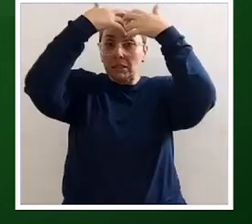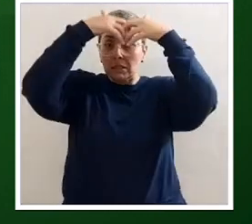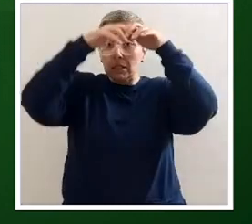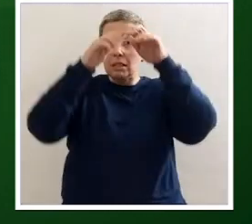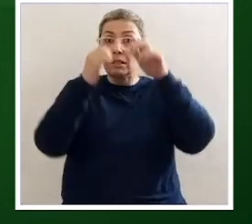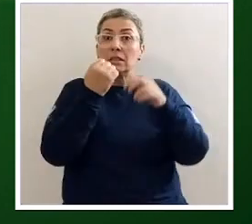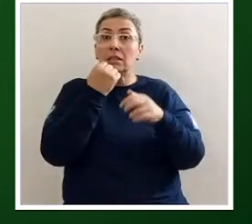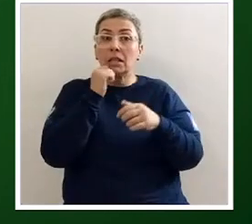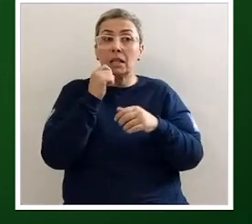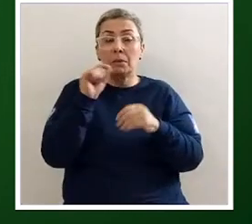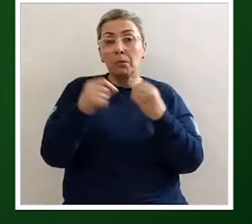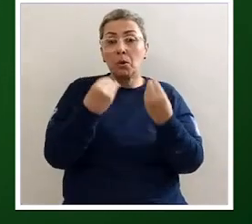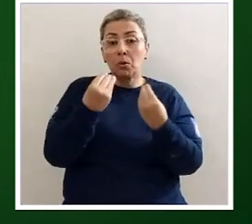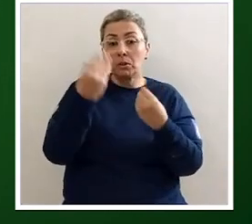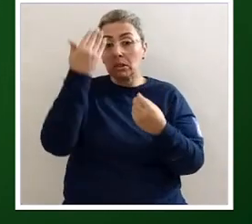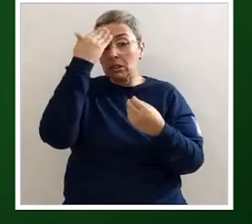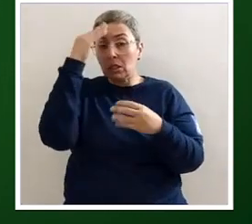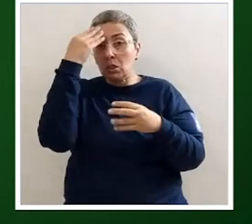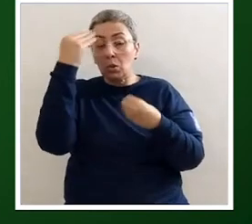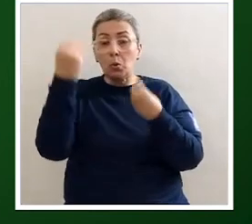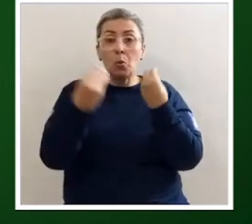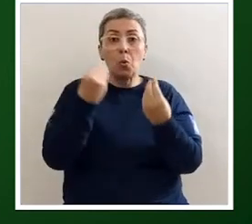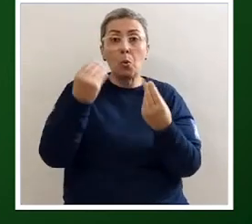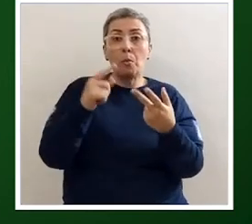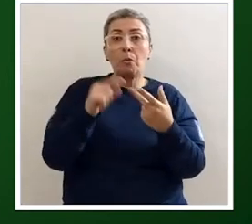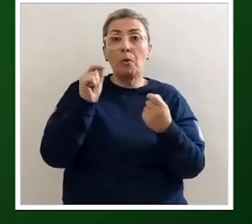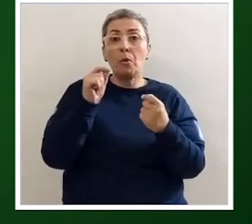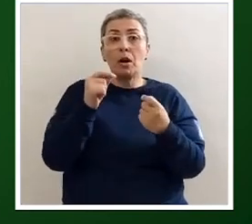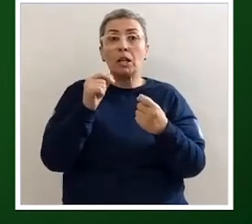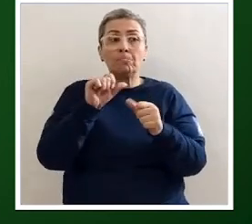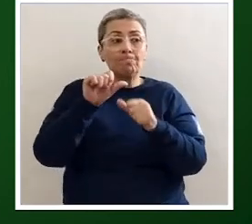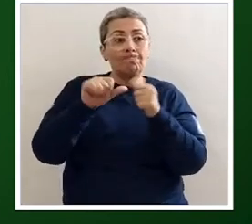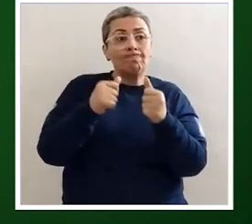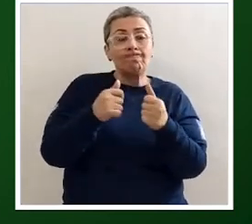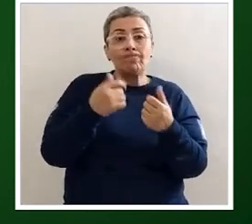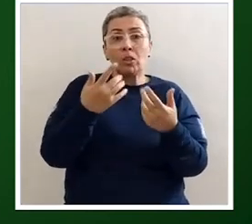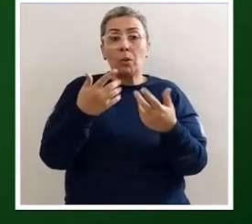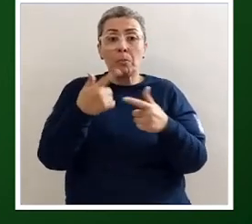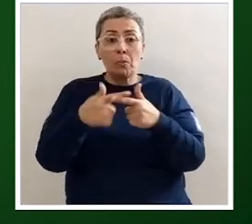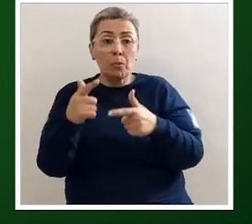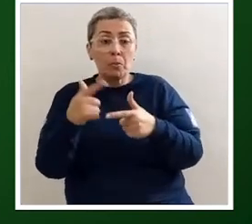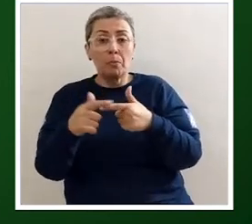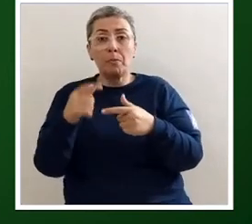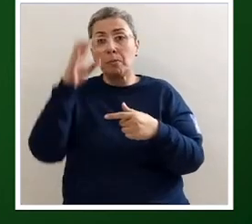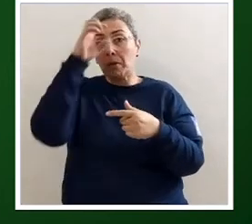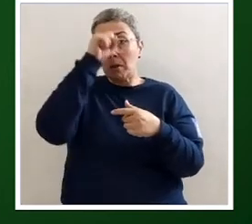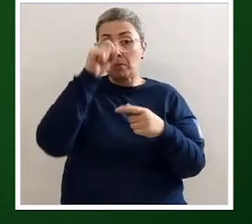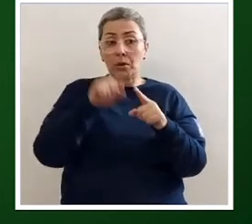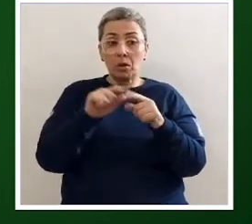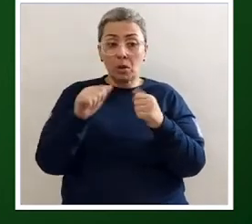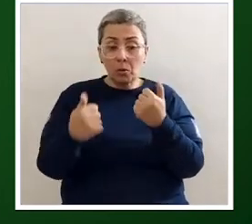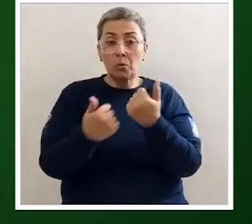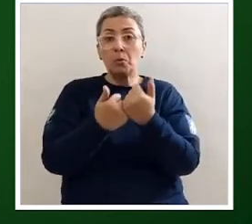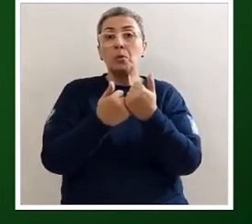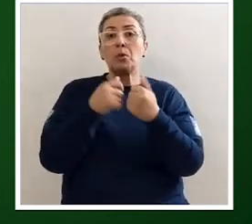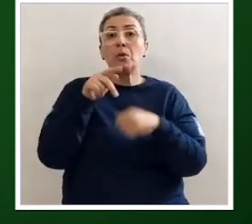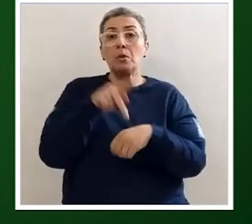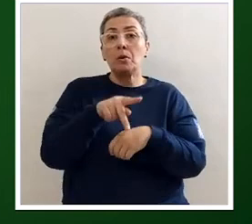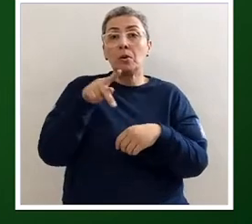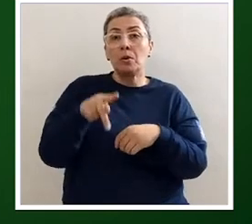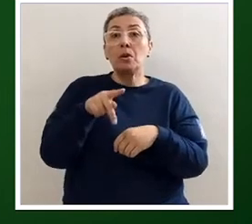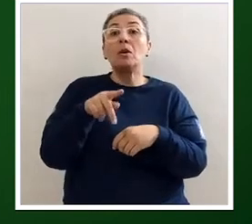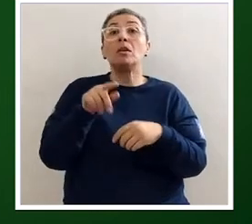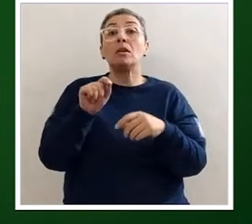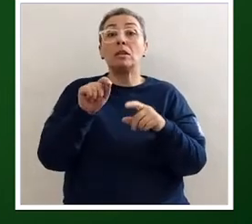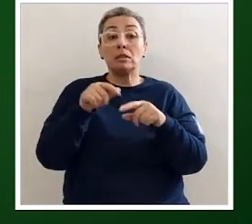para a compreensão dos transtornos de aprendizagem e subsidiar o trabalho docente em sala